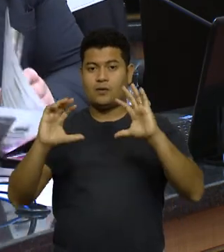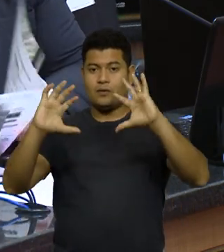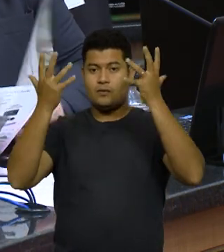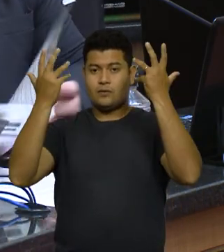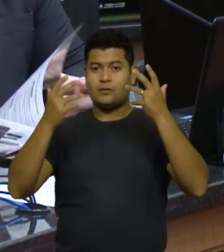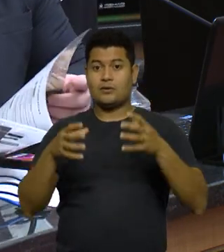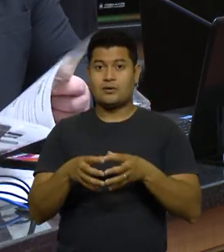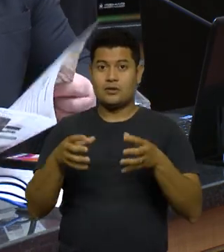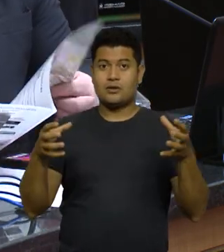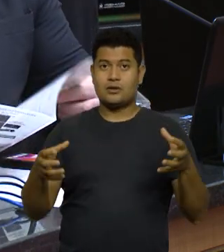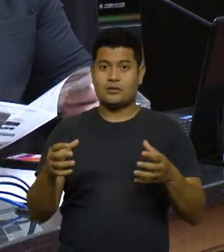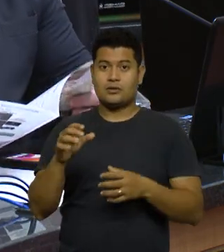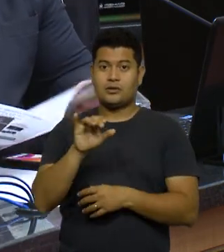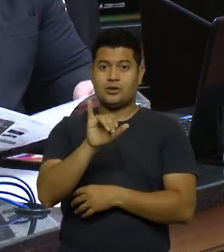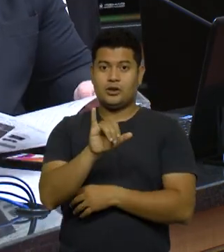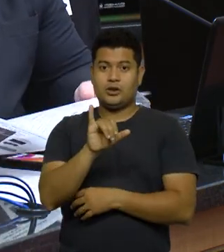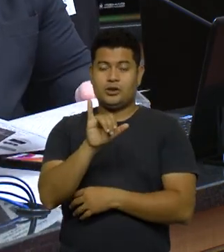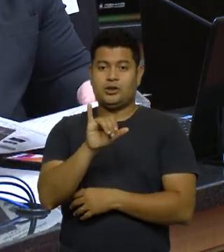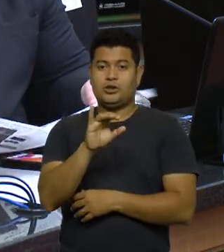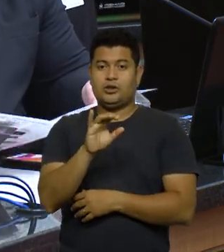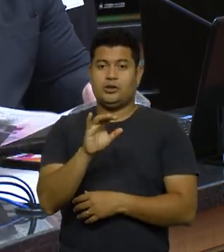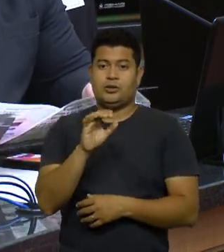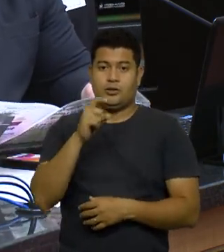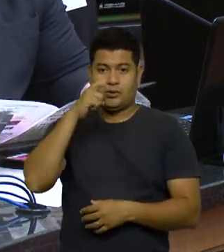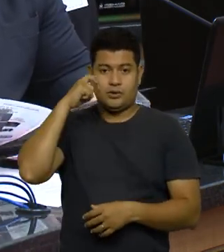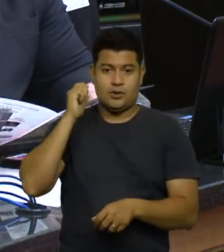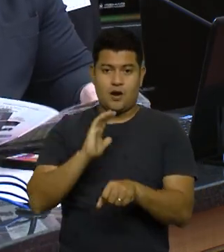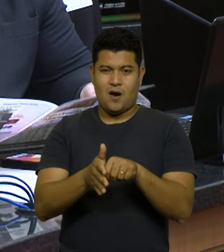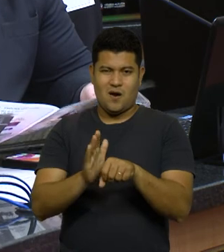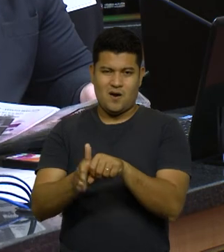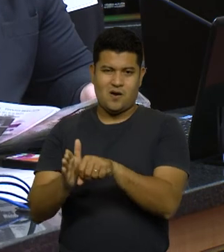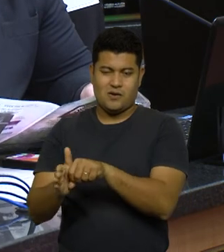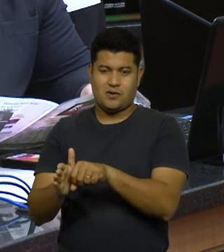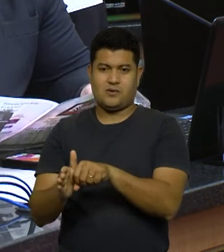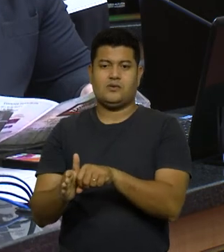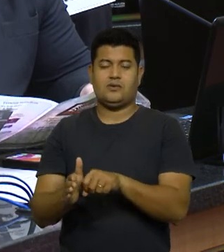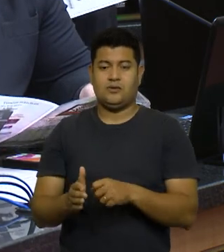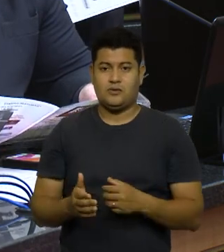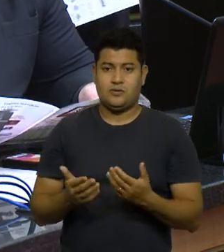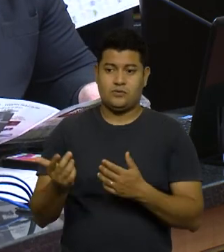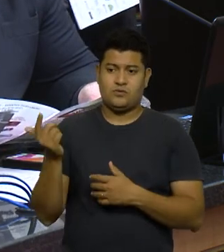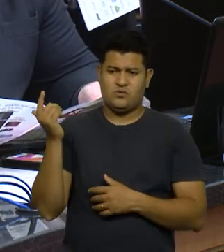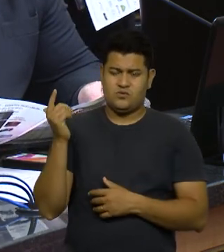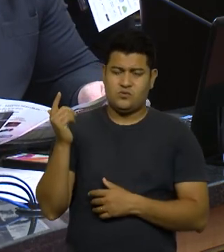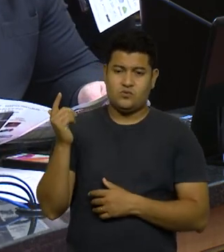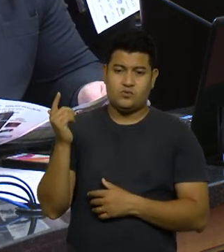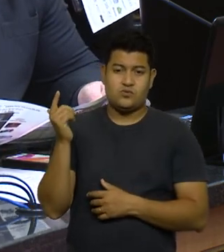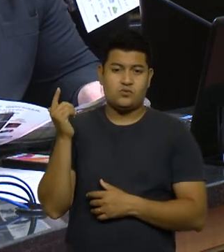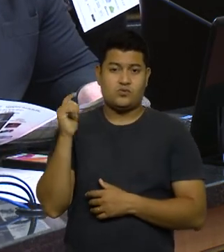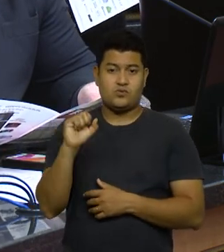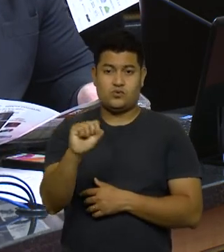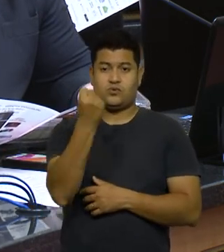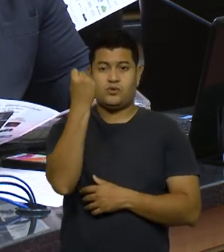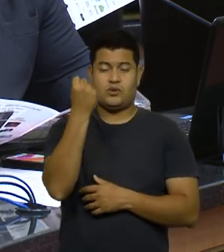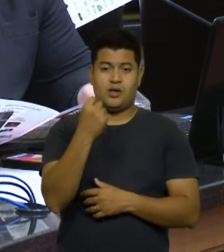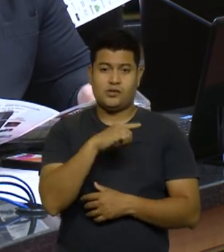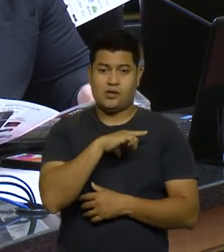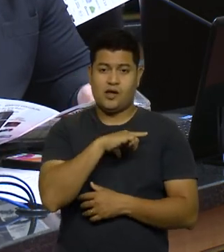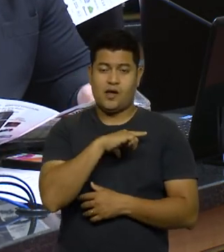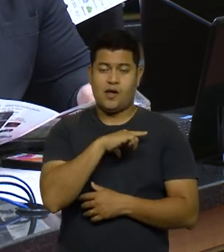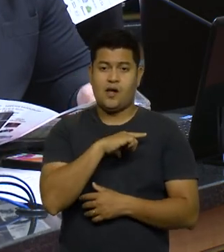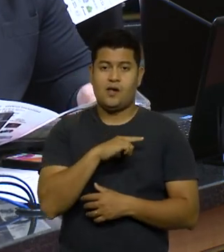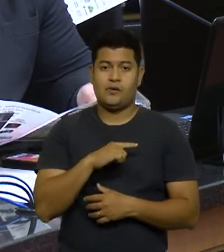em Ituporanga, a Festa Nacional da Cebola, que foi um sucesso, e não tenhamos dúvida nenhuma